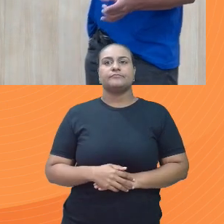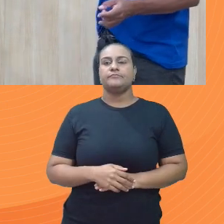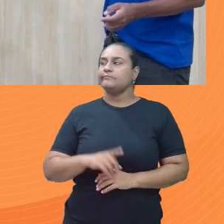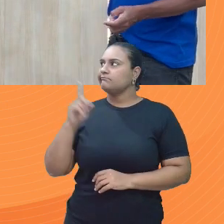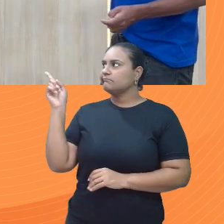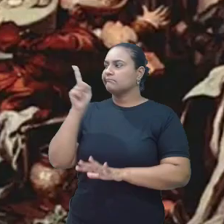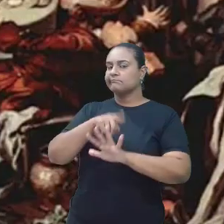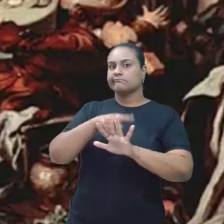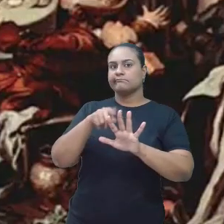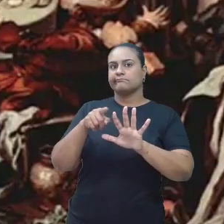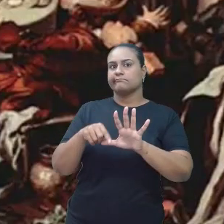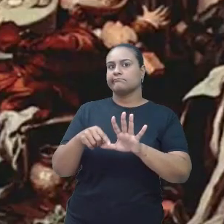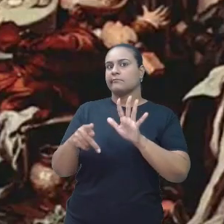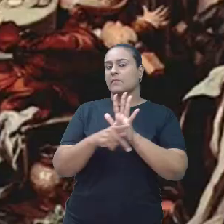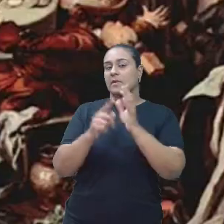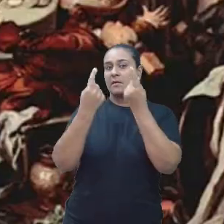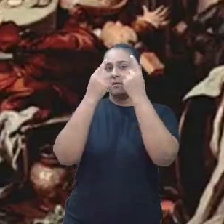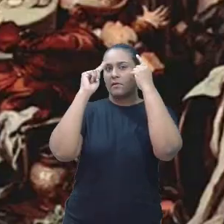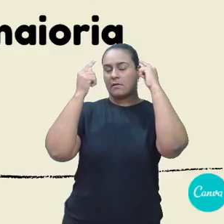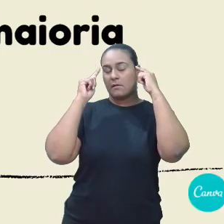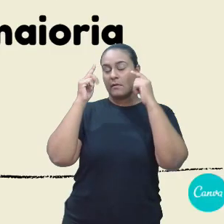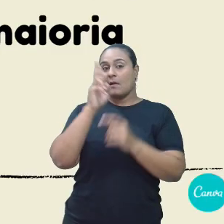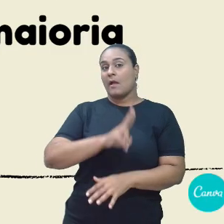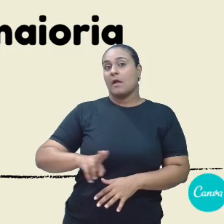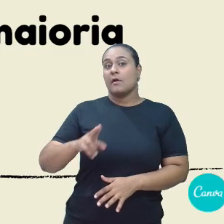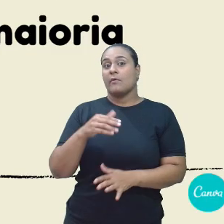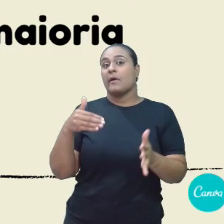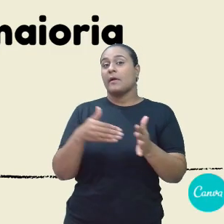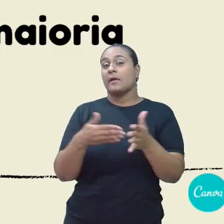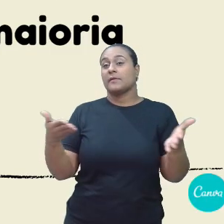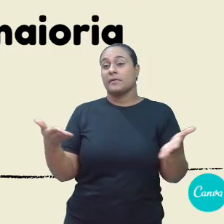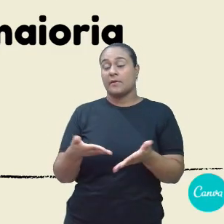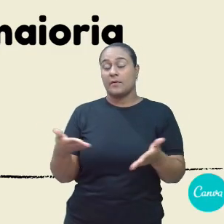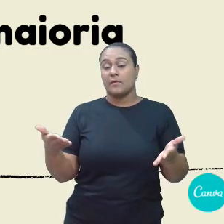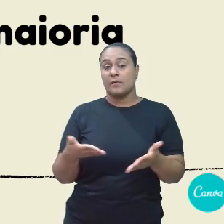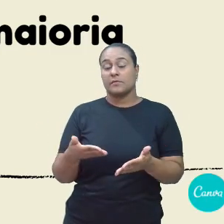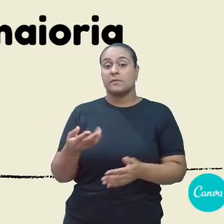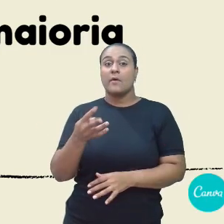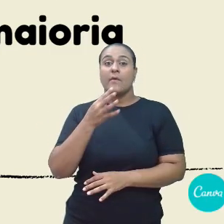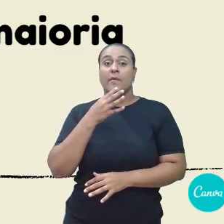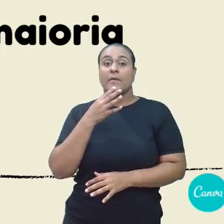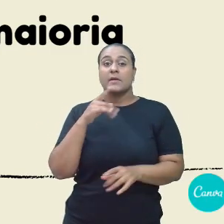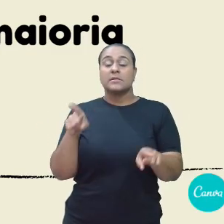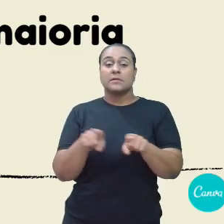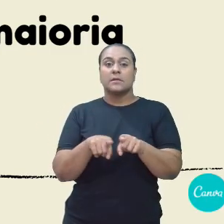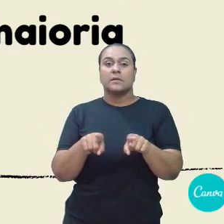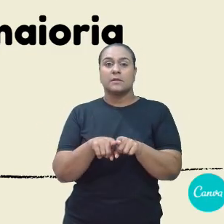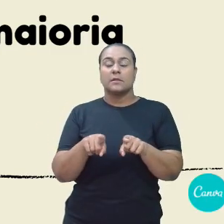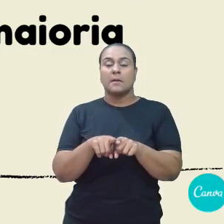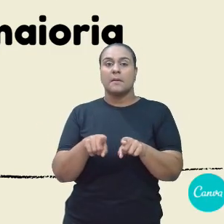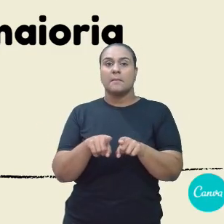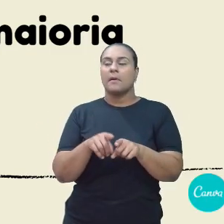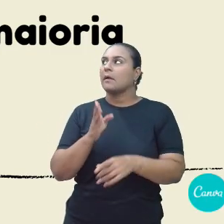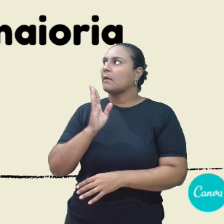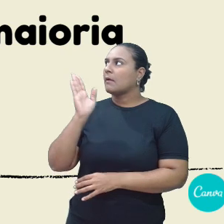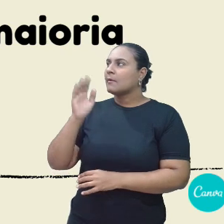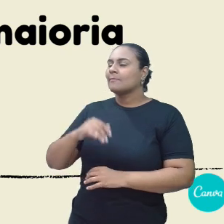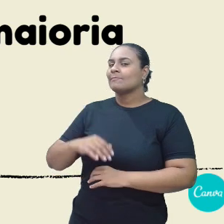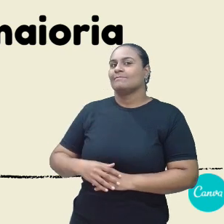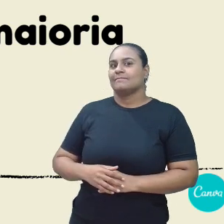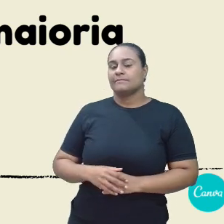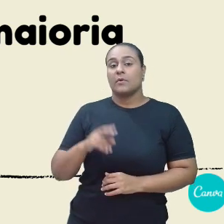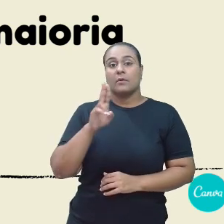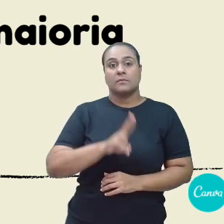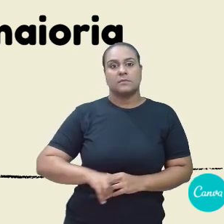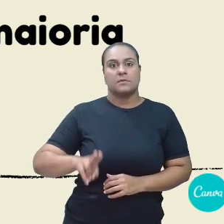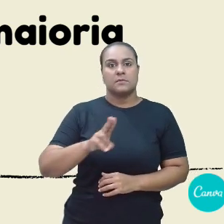Esse calendário gregoriano é o que a gente usa até hoje. O calendário gregoriano, também conhecido como calendário cristão ocidental, é o calendário utilizado